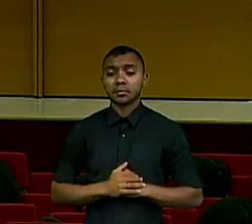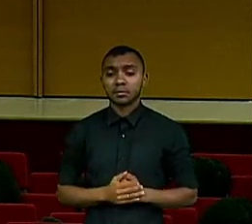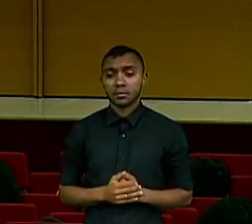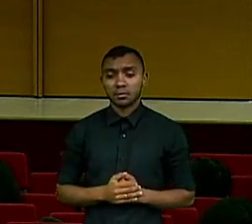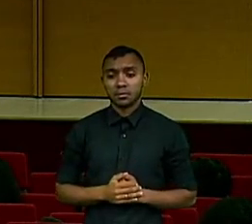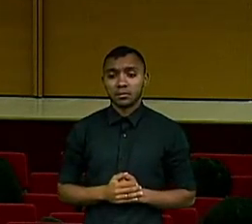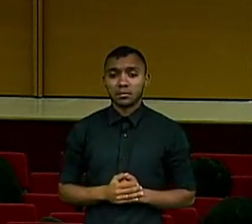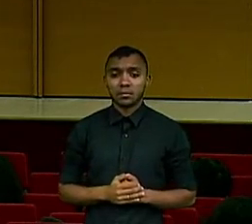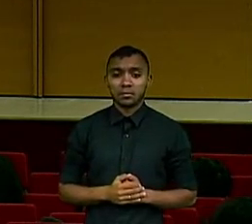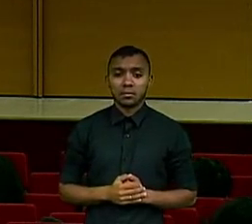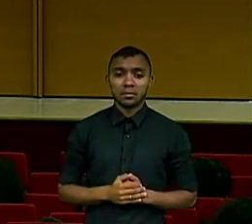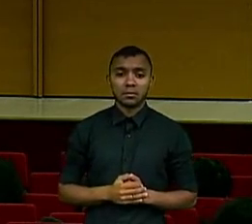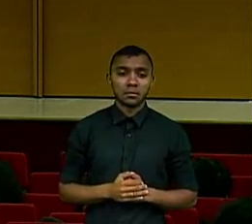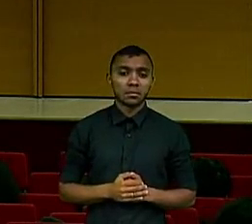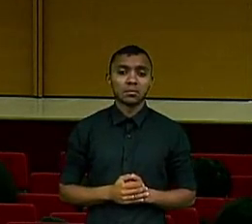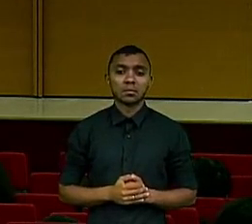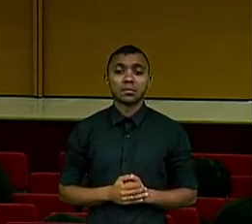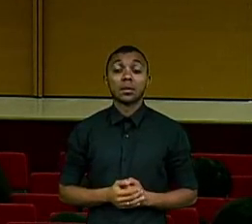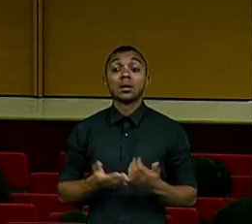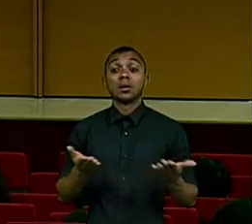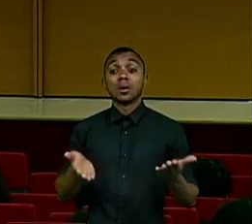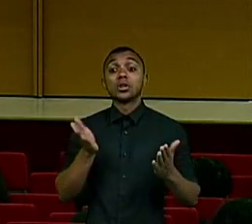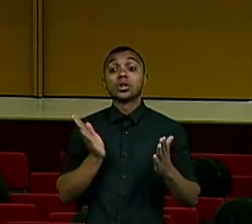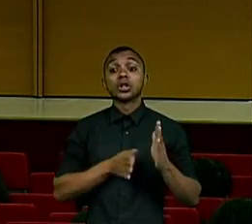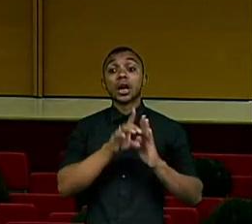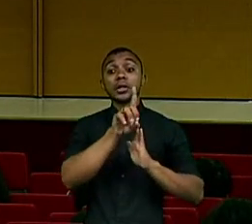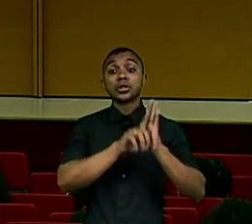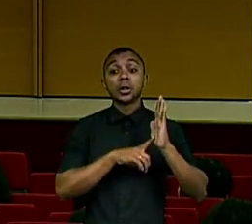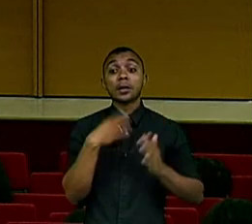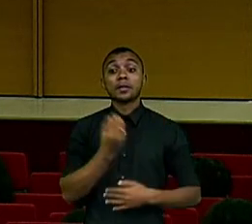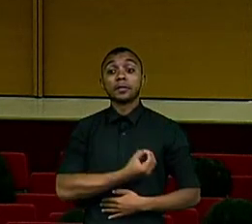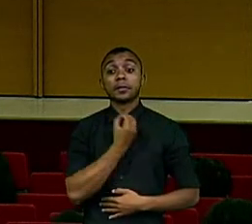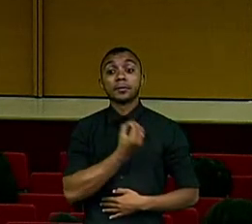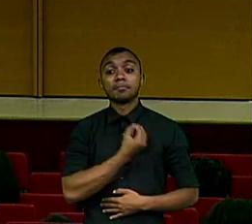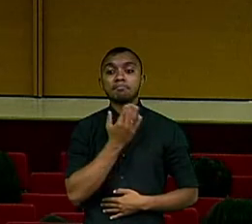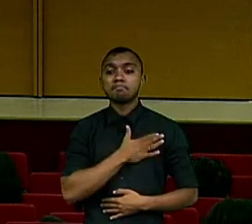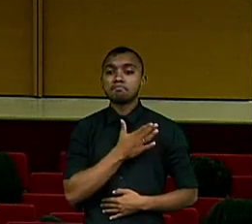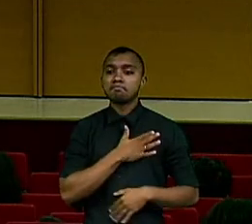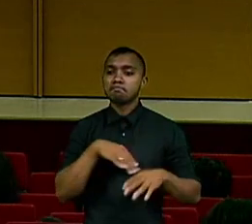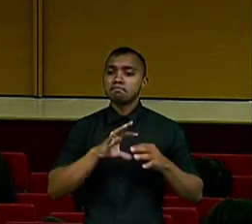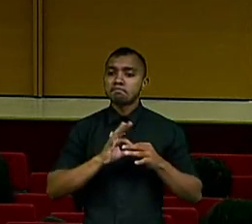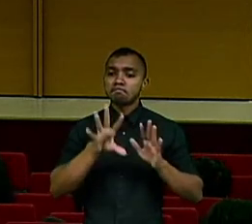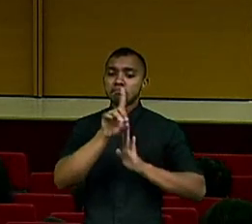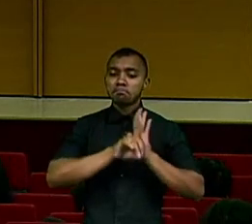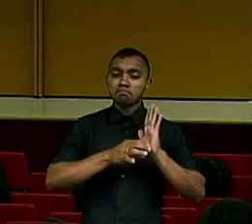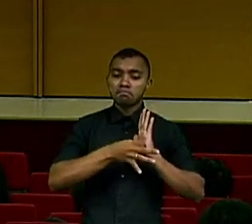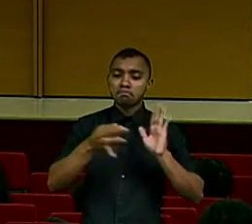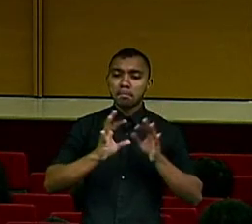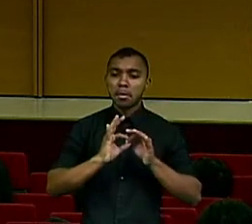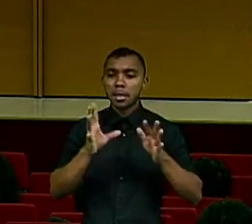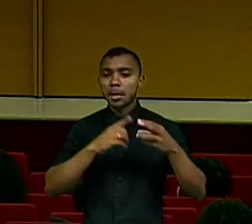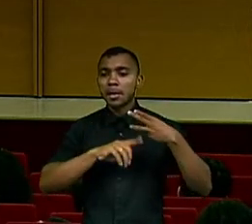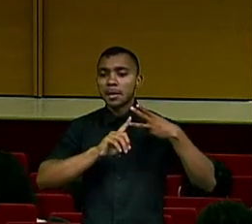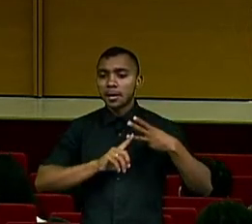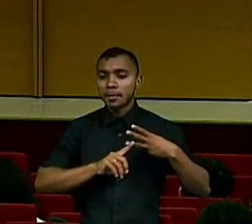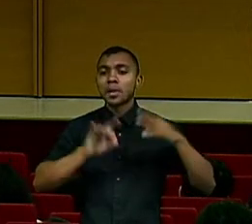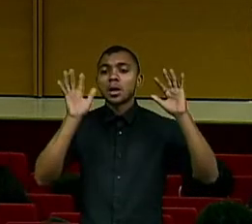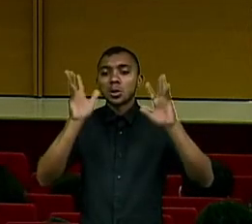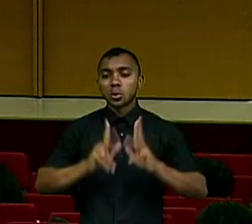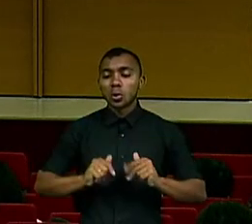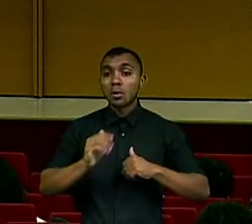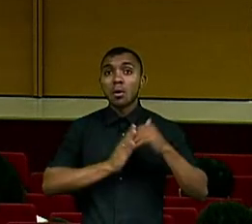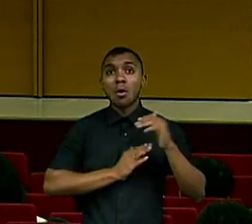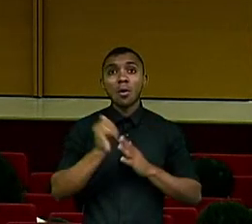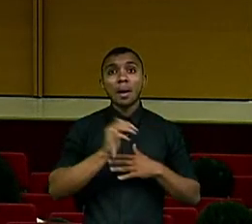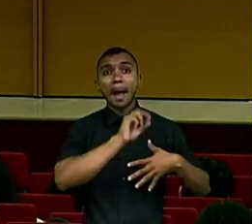rei nós temos direito à Vida propriedade a liberdade de expressão a liberdade credo religioso todos os assuntos que está